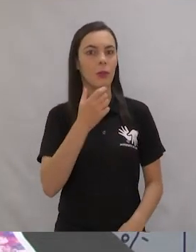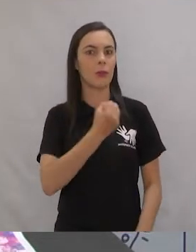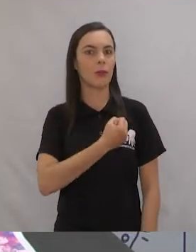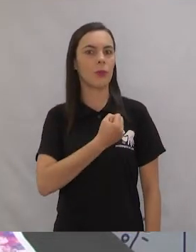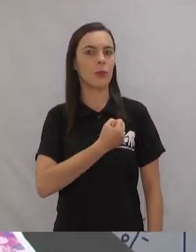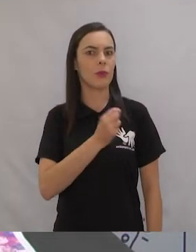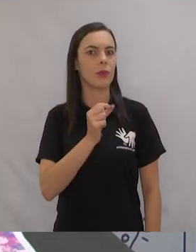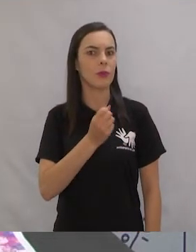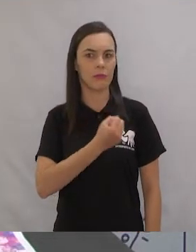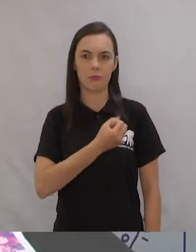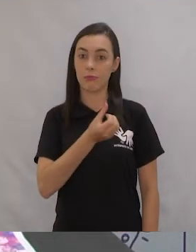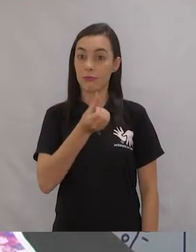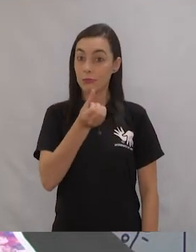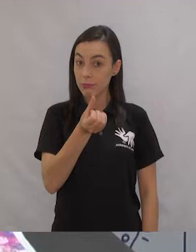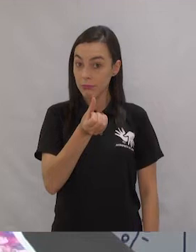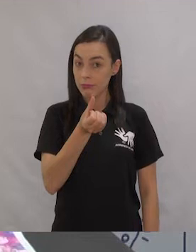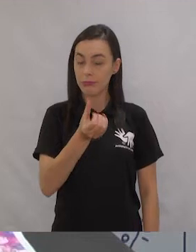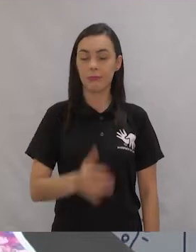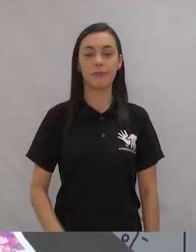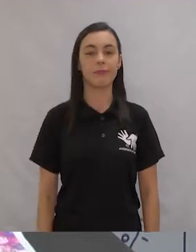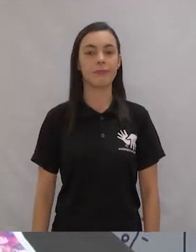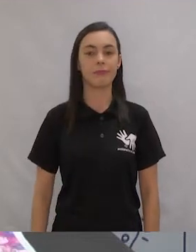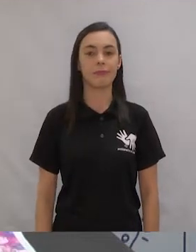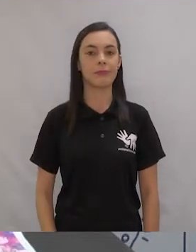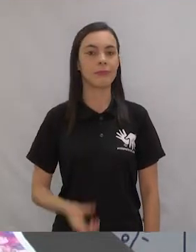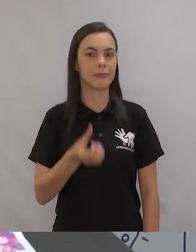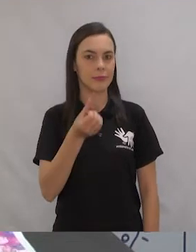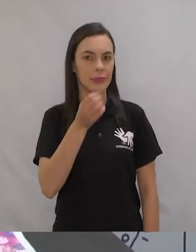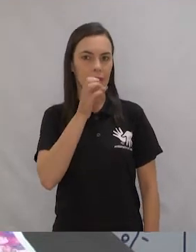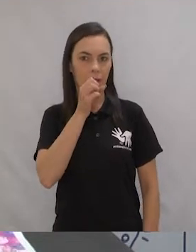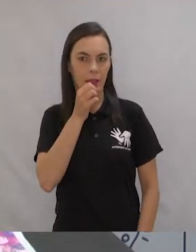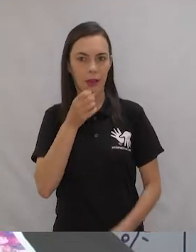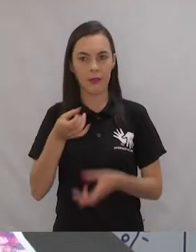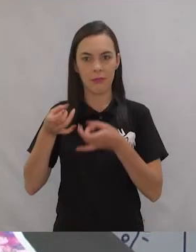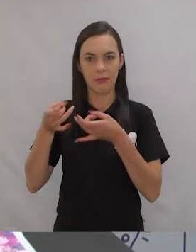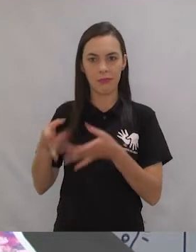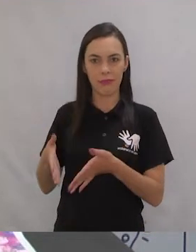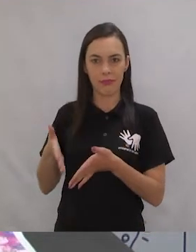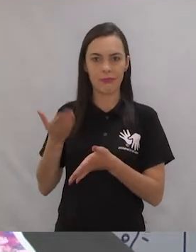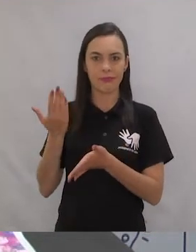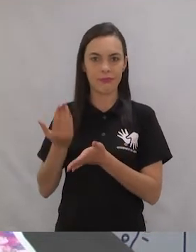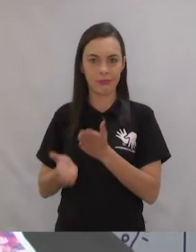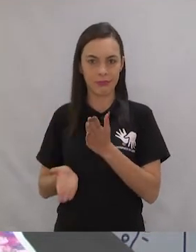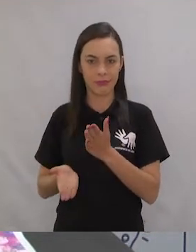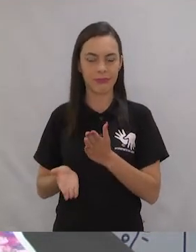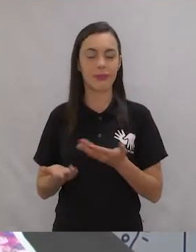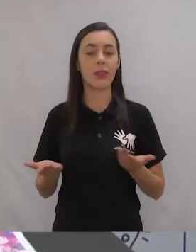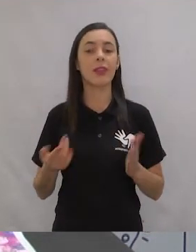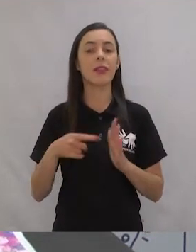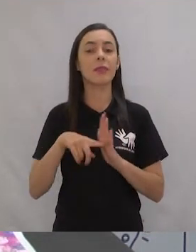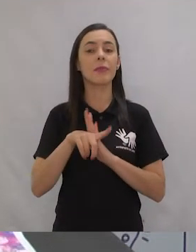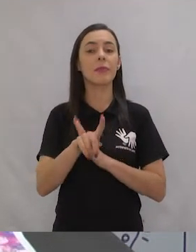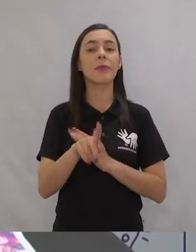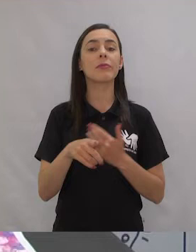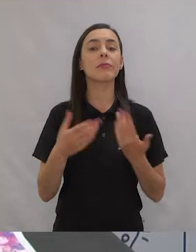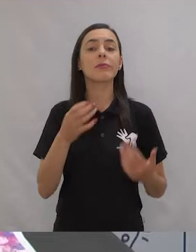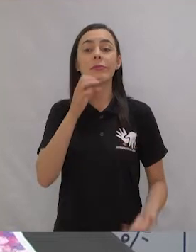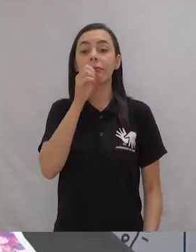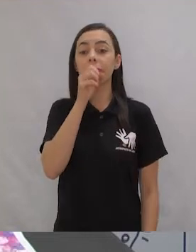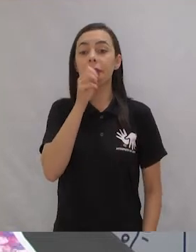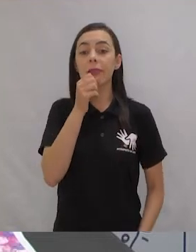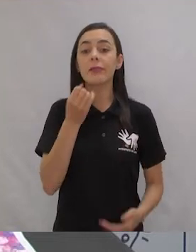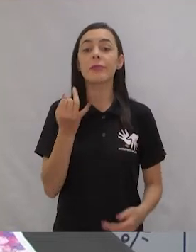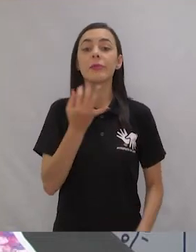um número, que é o 6. 6 laranjas. E aí vem a pergunta: quantas